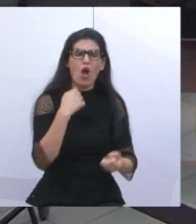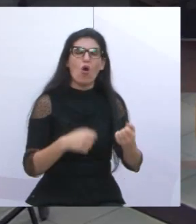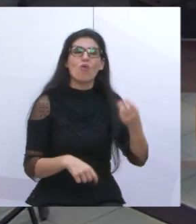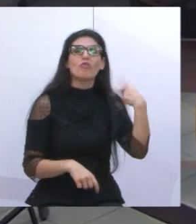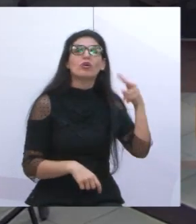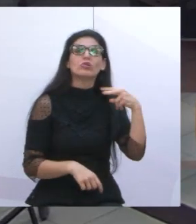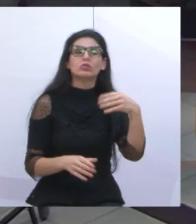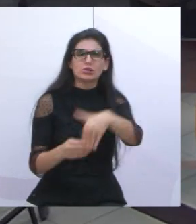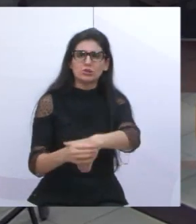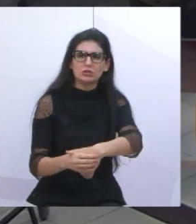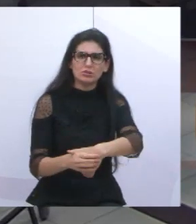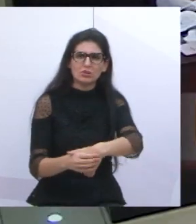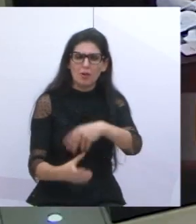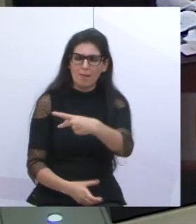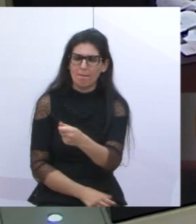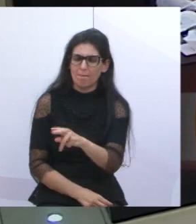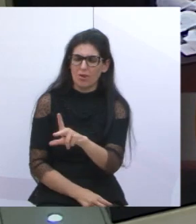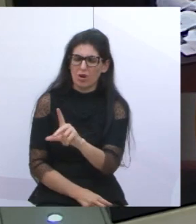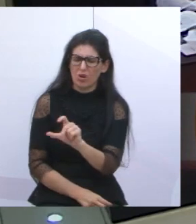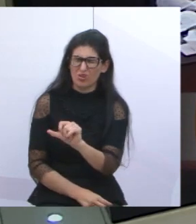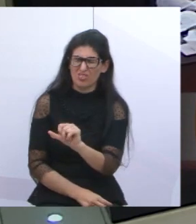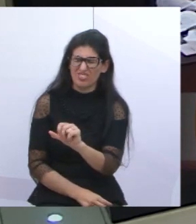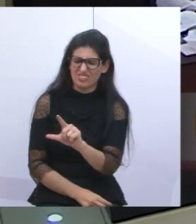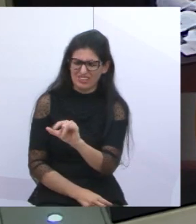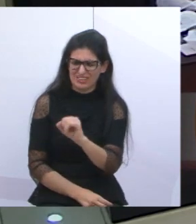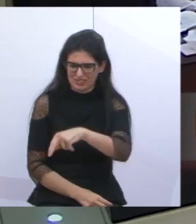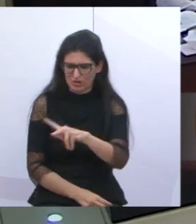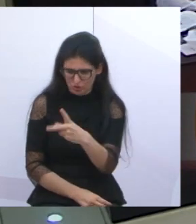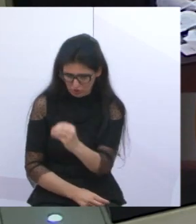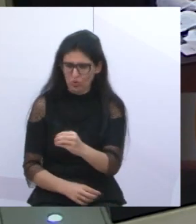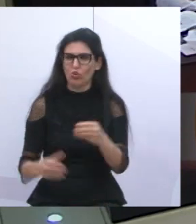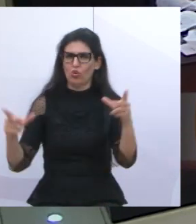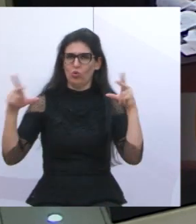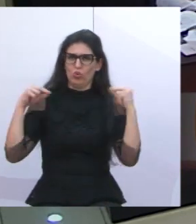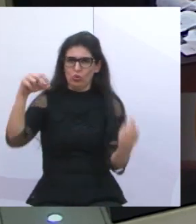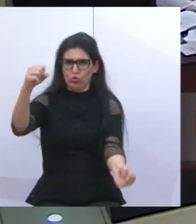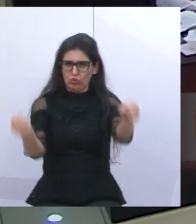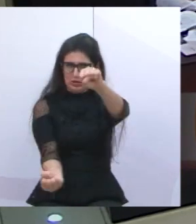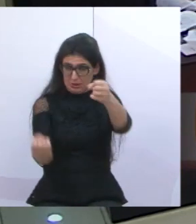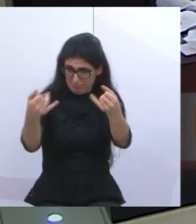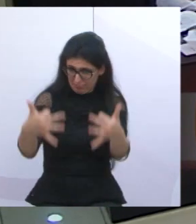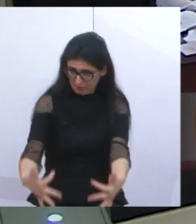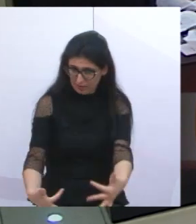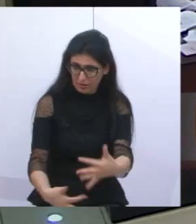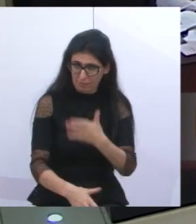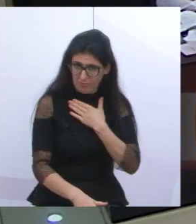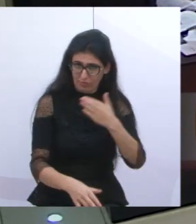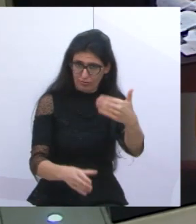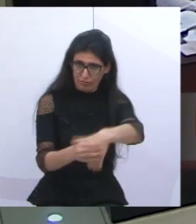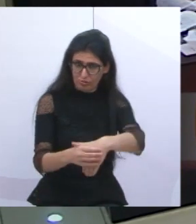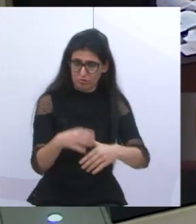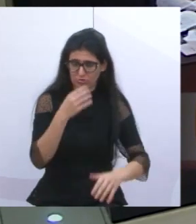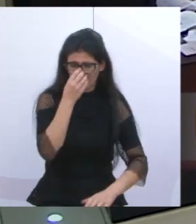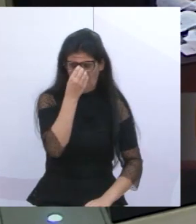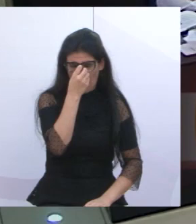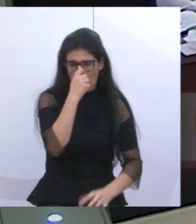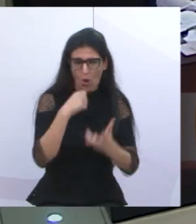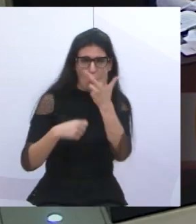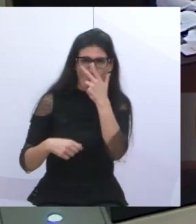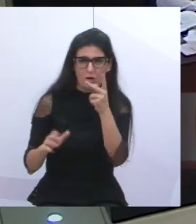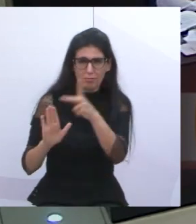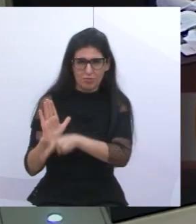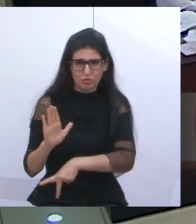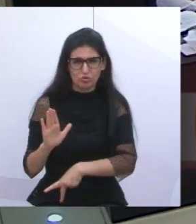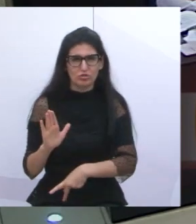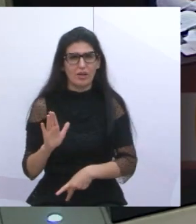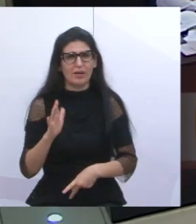Como vota o vereador Paulinho dos Condutores? Só justificando meu voto, senhor presidente, eu acho que o projeto, teria